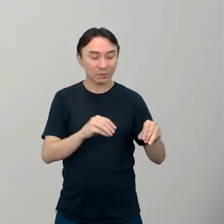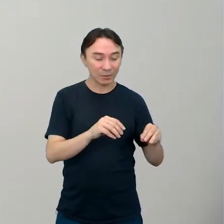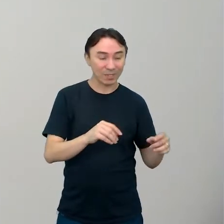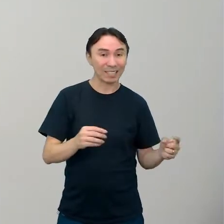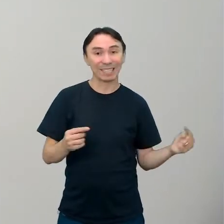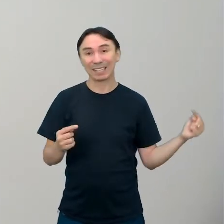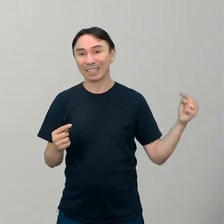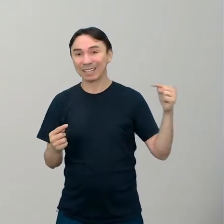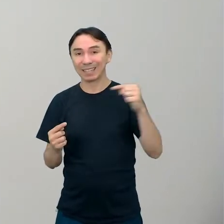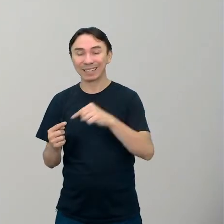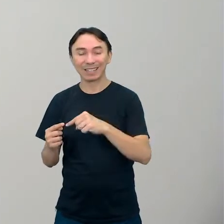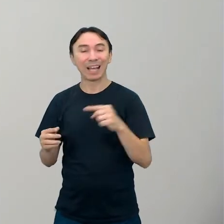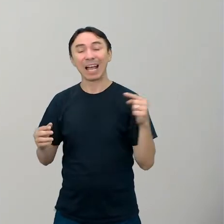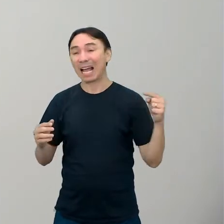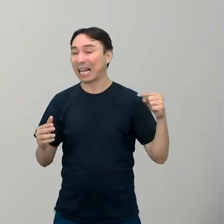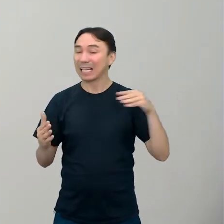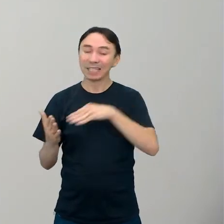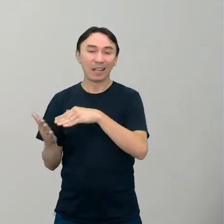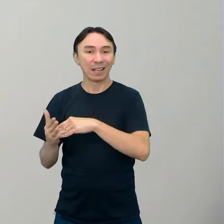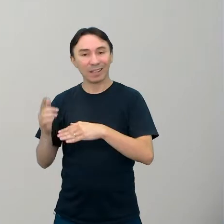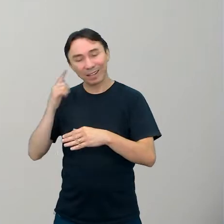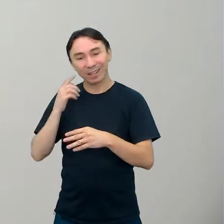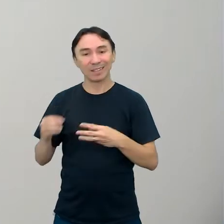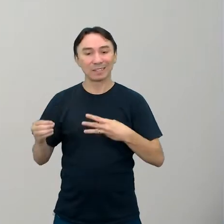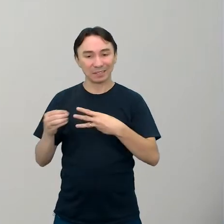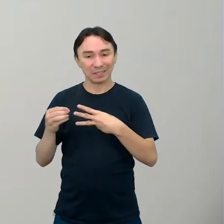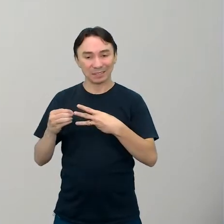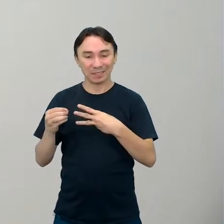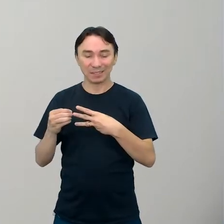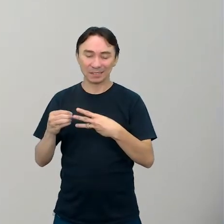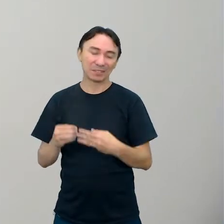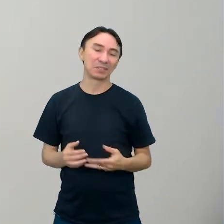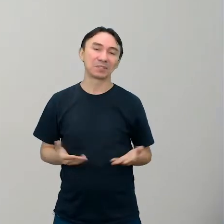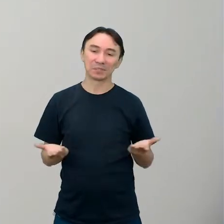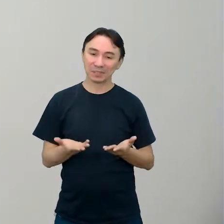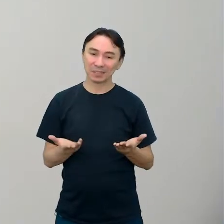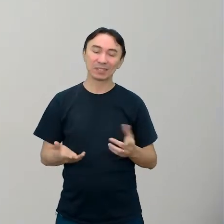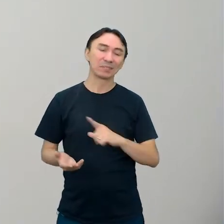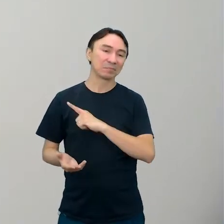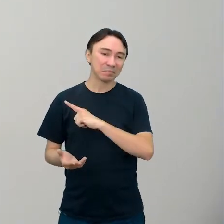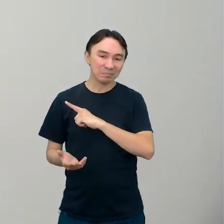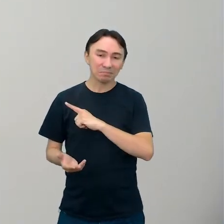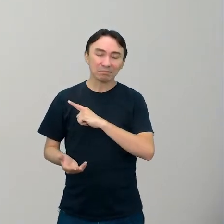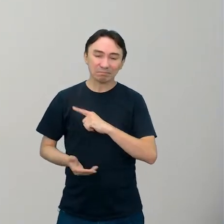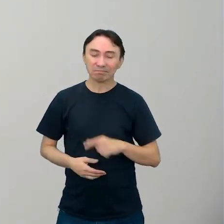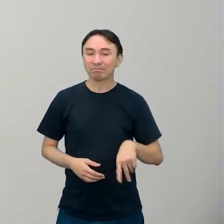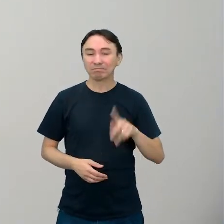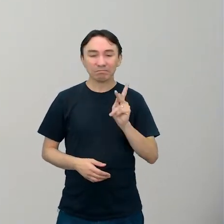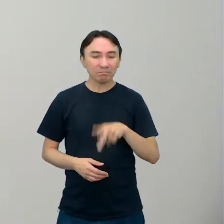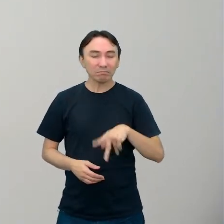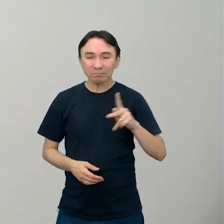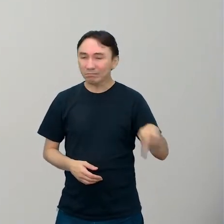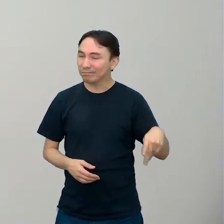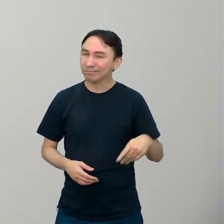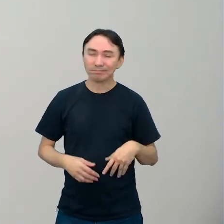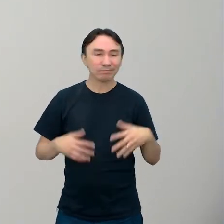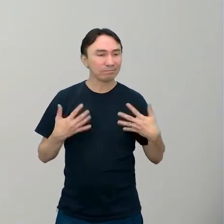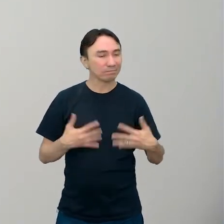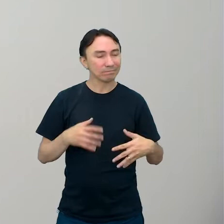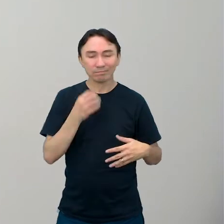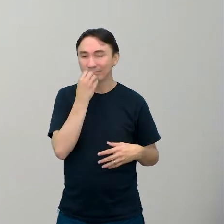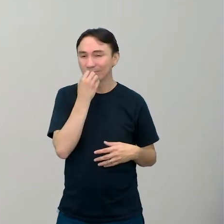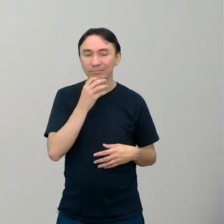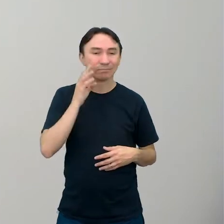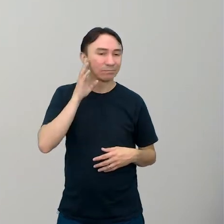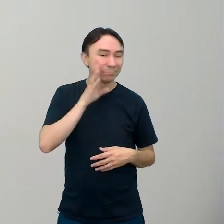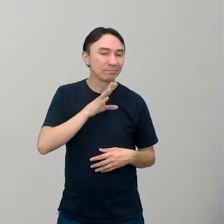vai abrilhantar a nossa aula, como sempre, a gente sempre tem aqui professores muito bacanas, muito legais aí